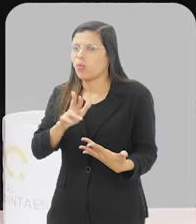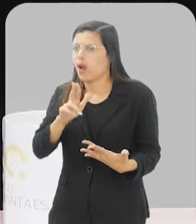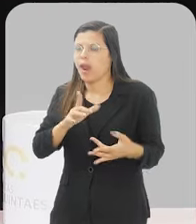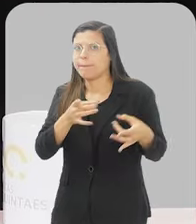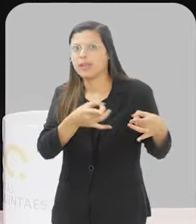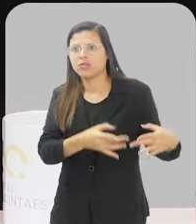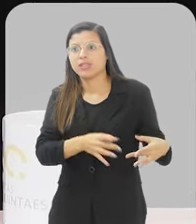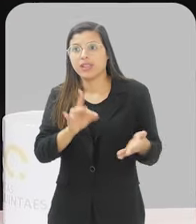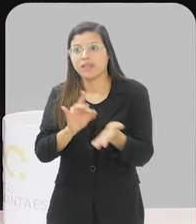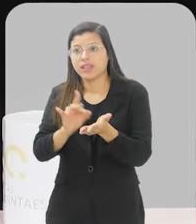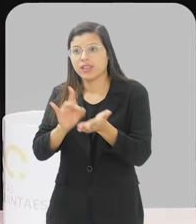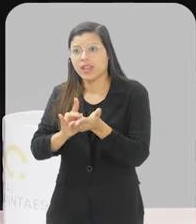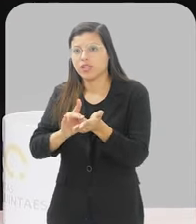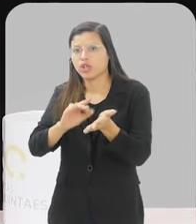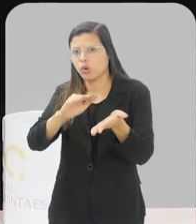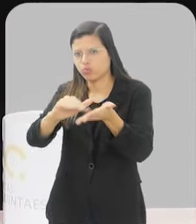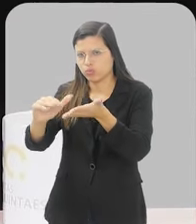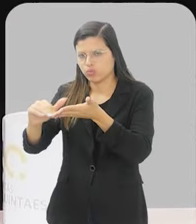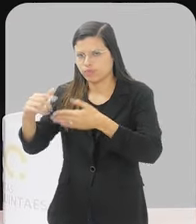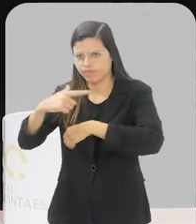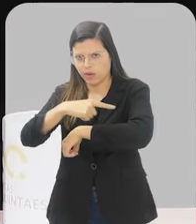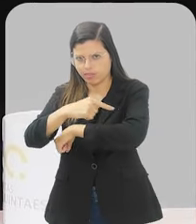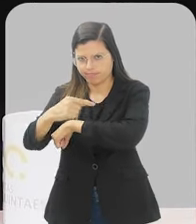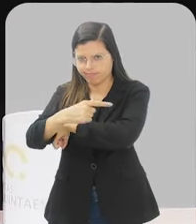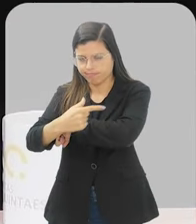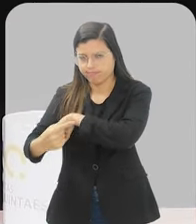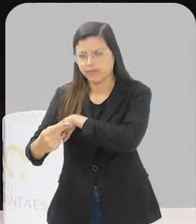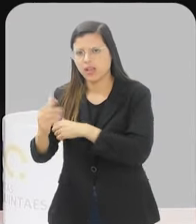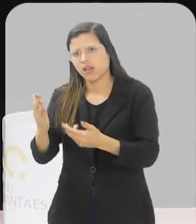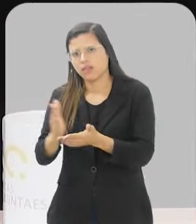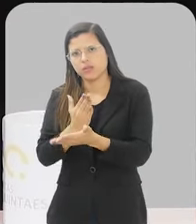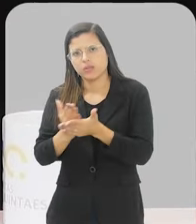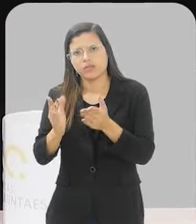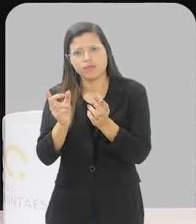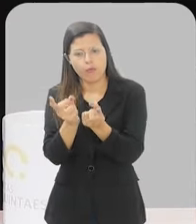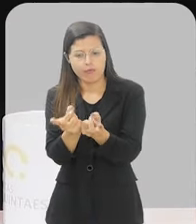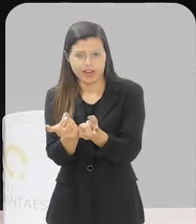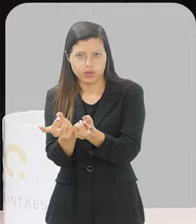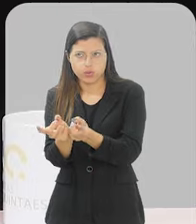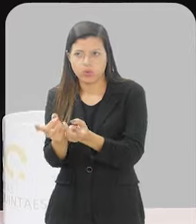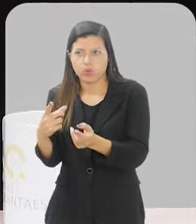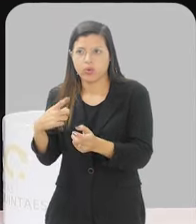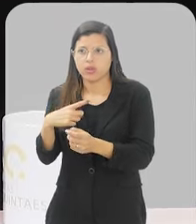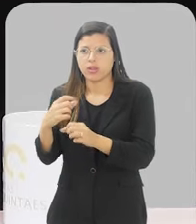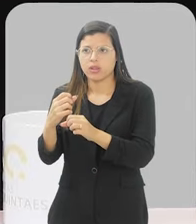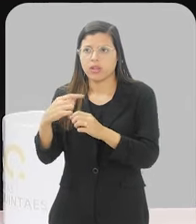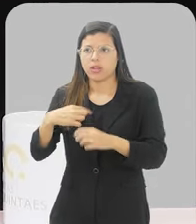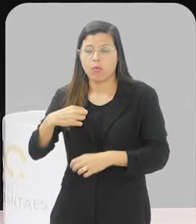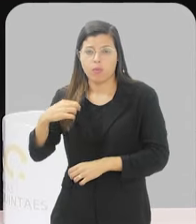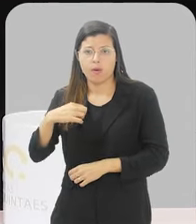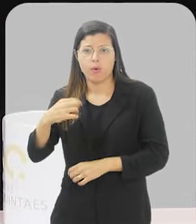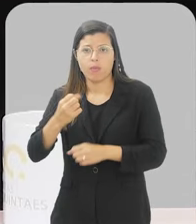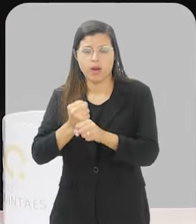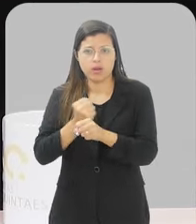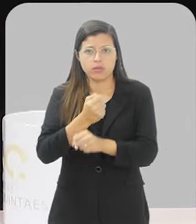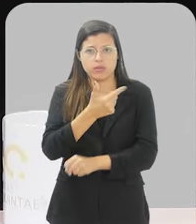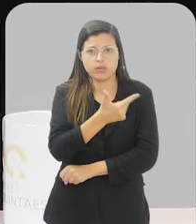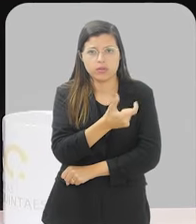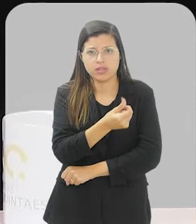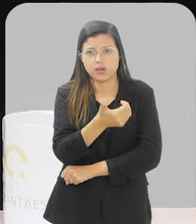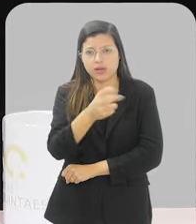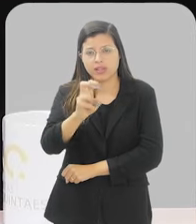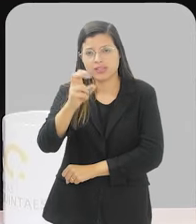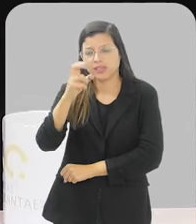que na verdade não é nem desfazer. Eu, na verdade, eu retiro as penas e às vezes vendo. Por exemplo, eu tenho uma fantasia de 2015 que está lá, que eu